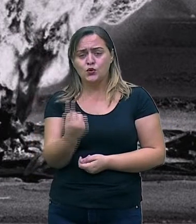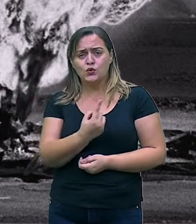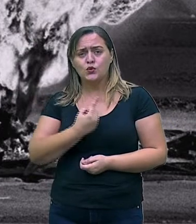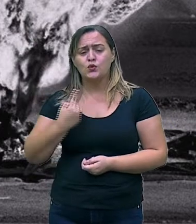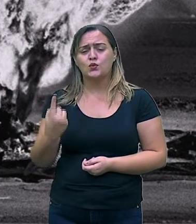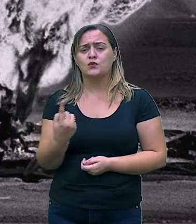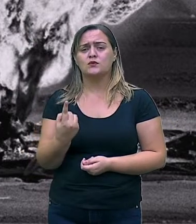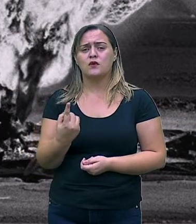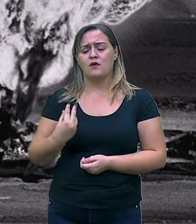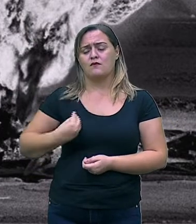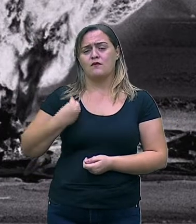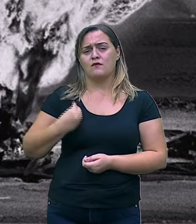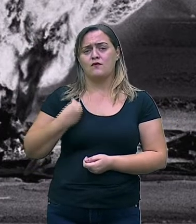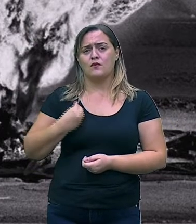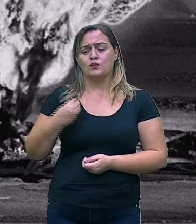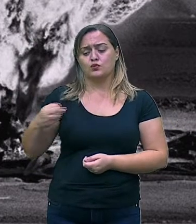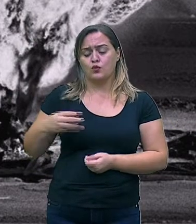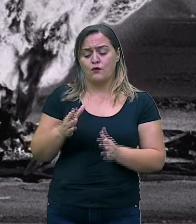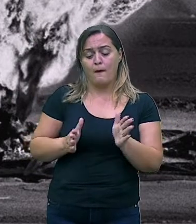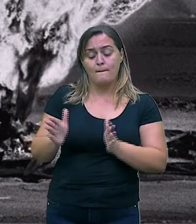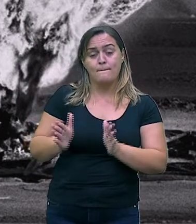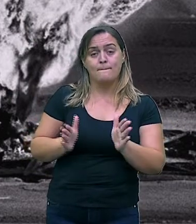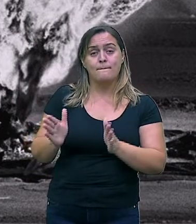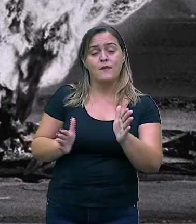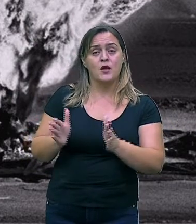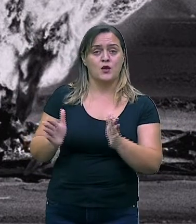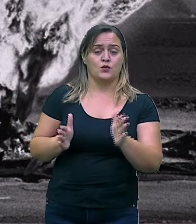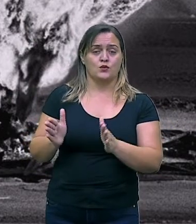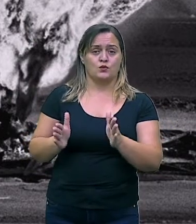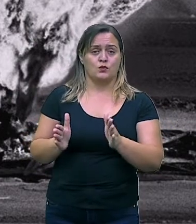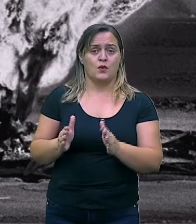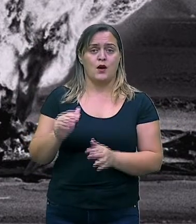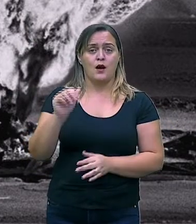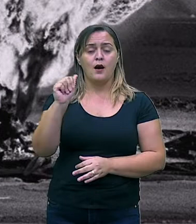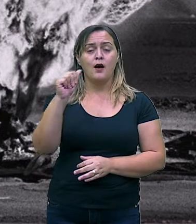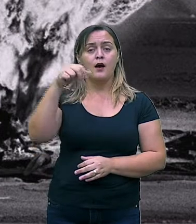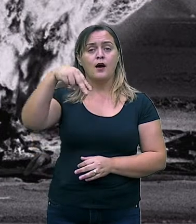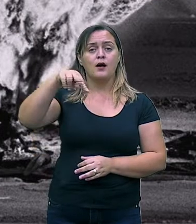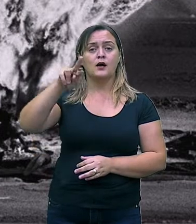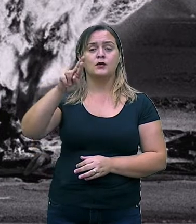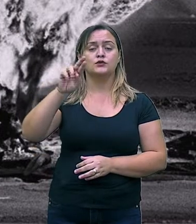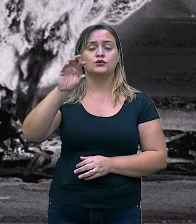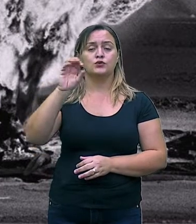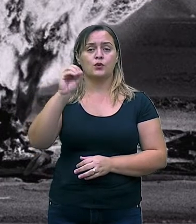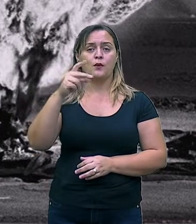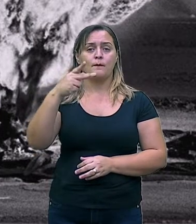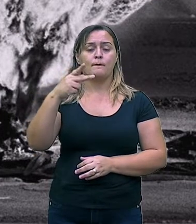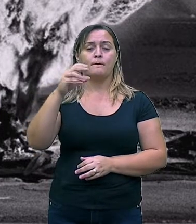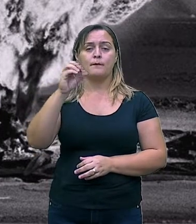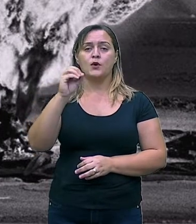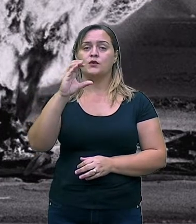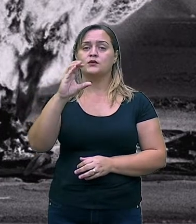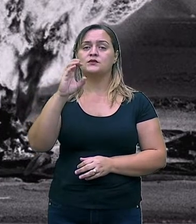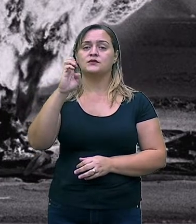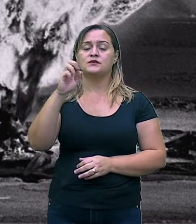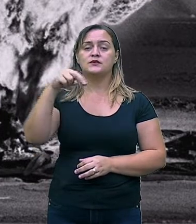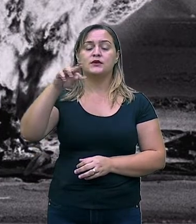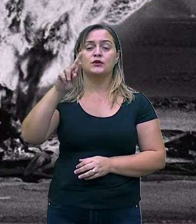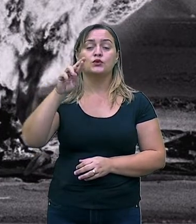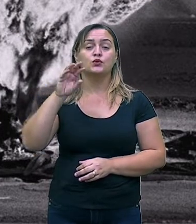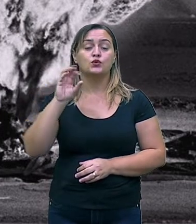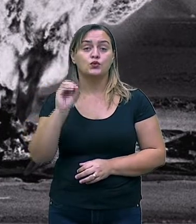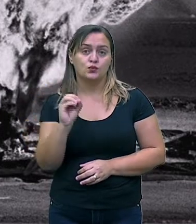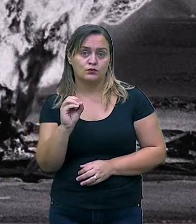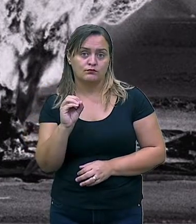uma nova era geológica, o antropocentro. O que é o antropocentro? Antropo, homem,